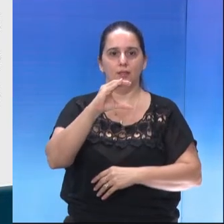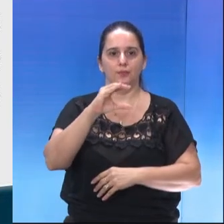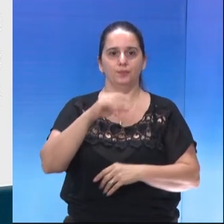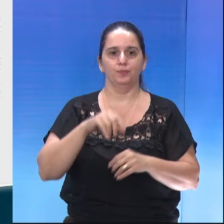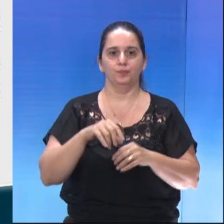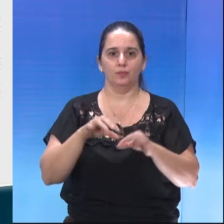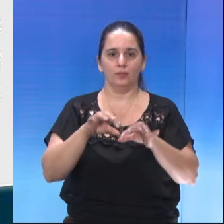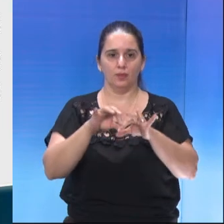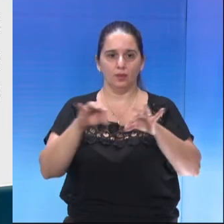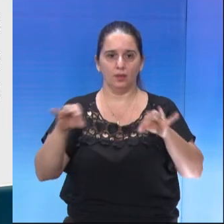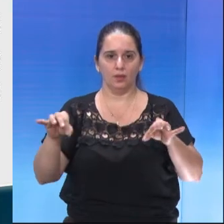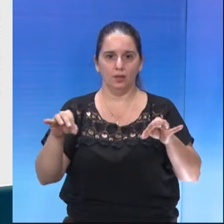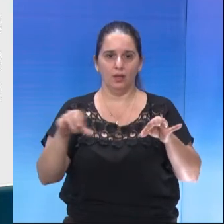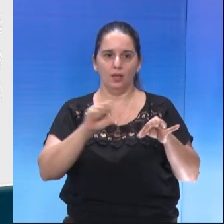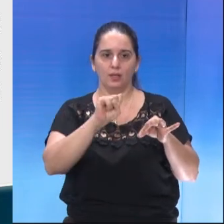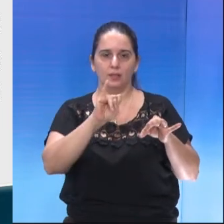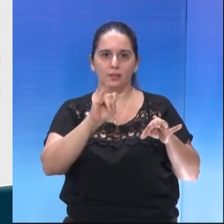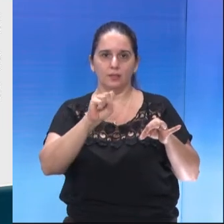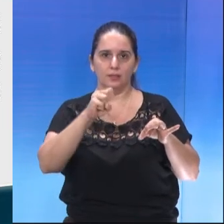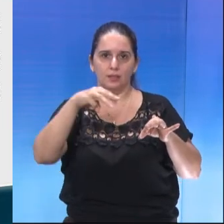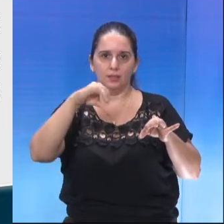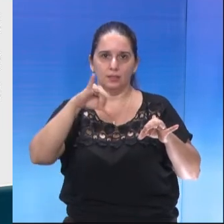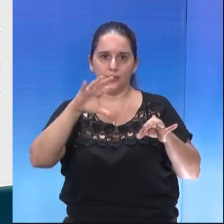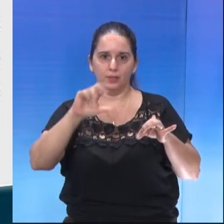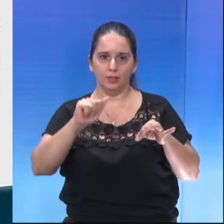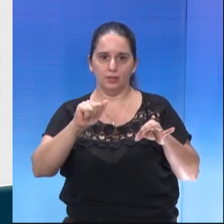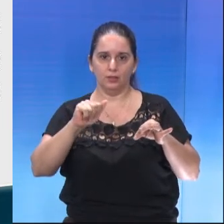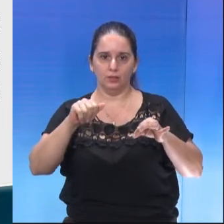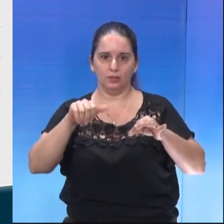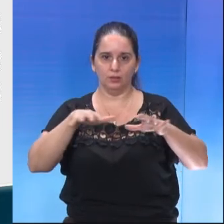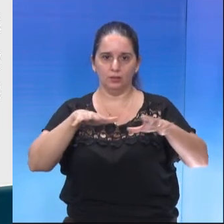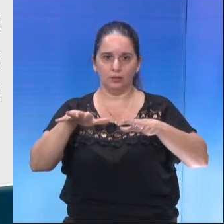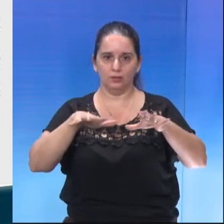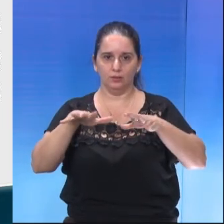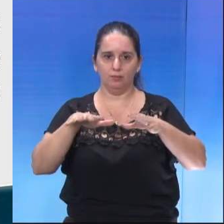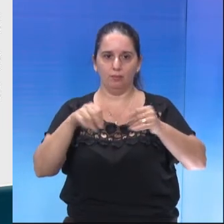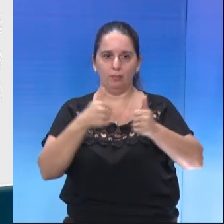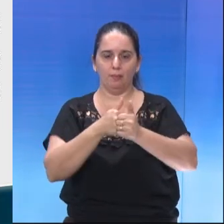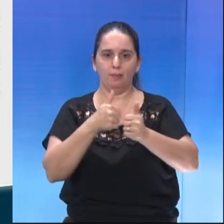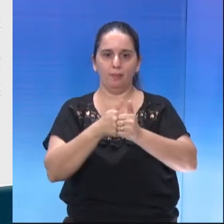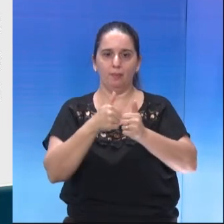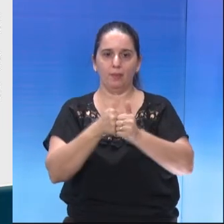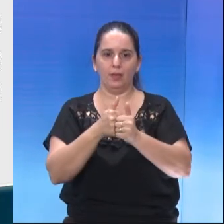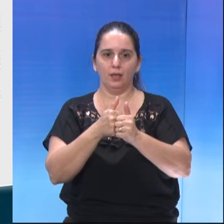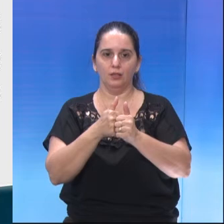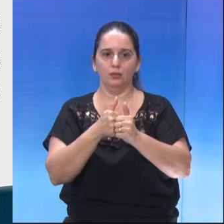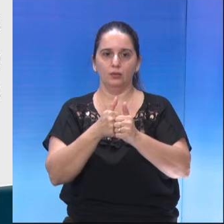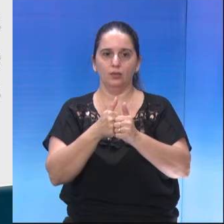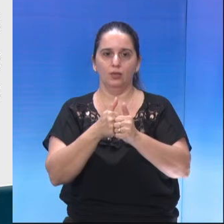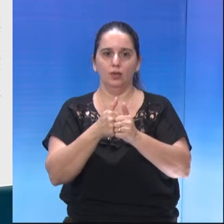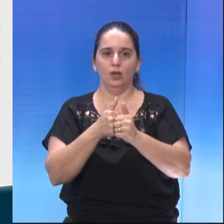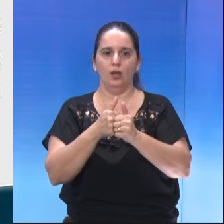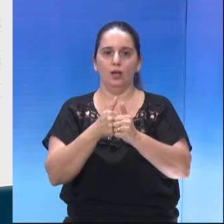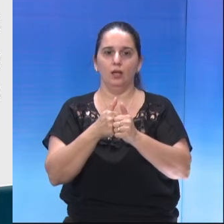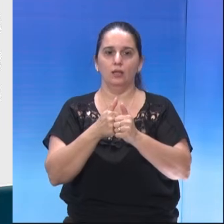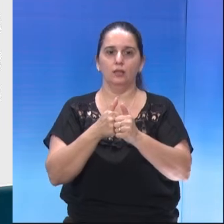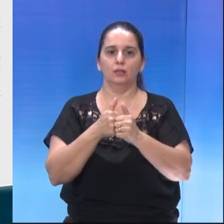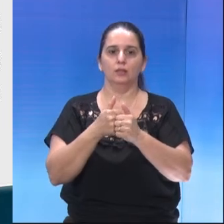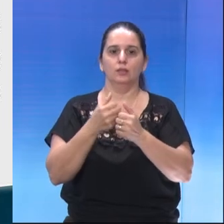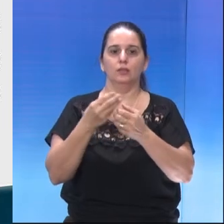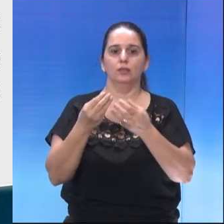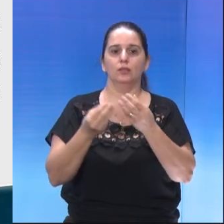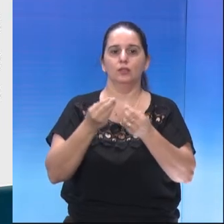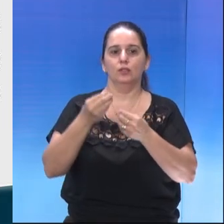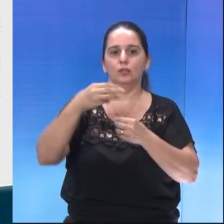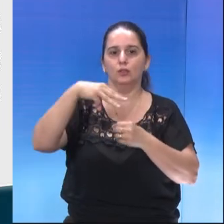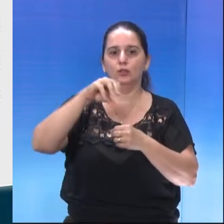de intensidade sísmica no contato das placas tectônicas próximo aos dobramentos modernos. Então, pessoal, a questão